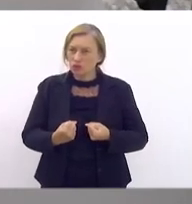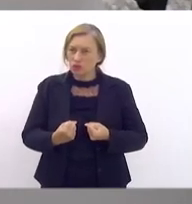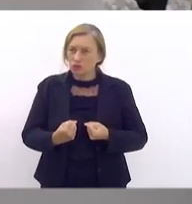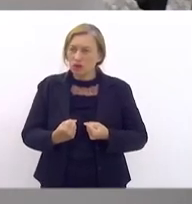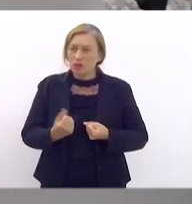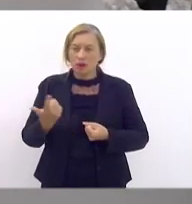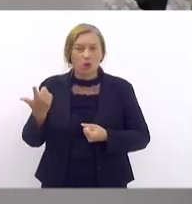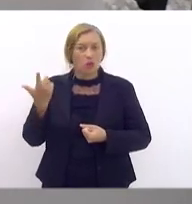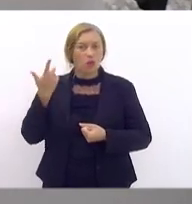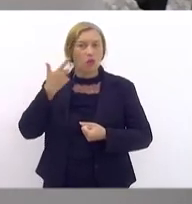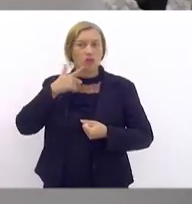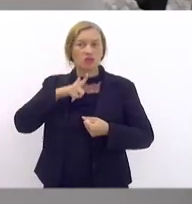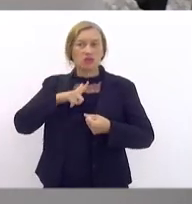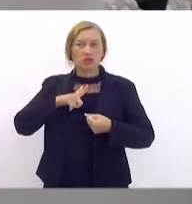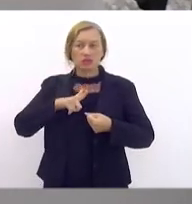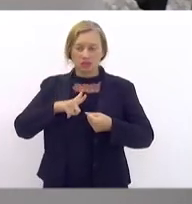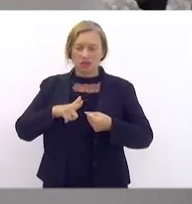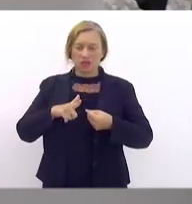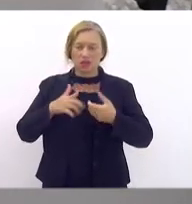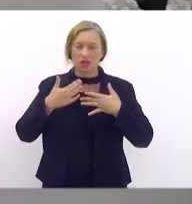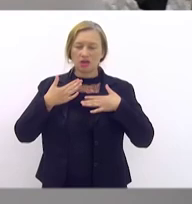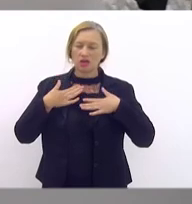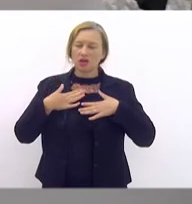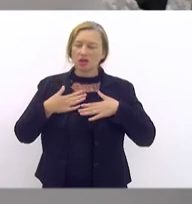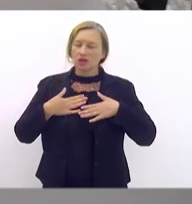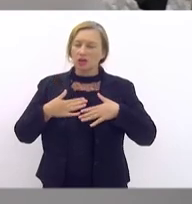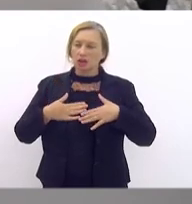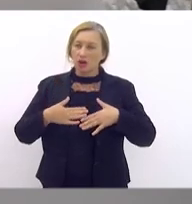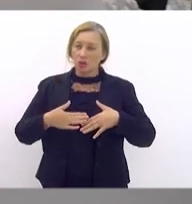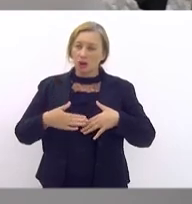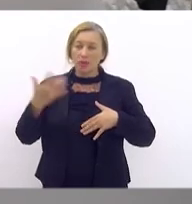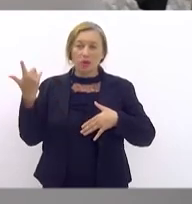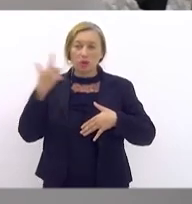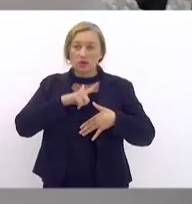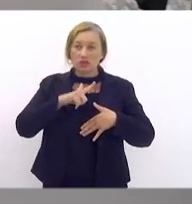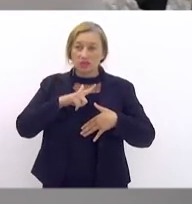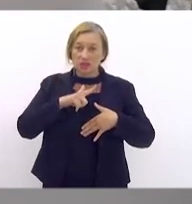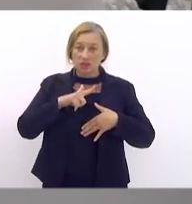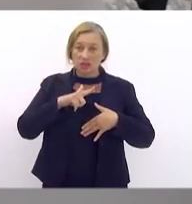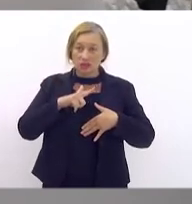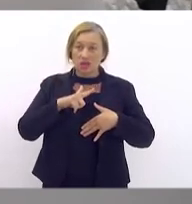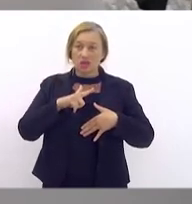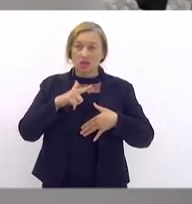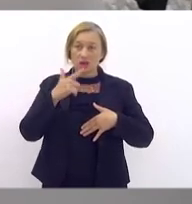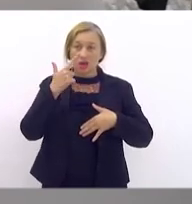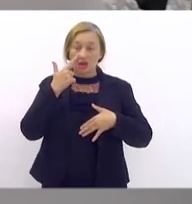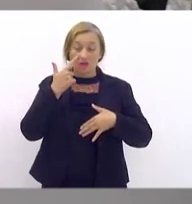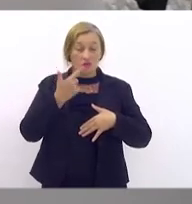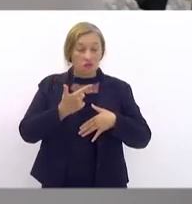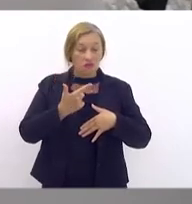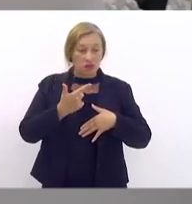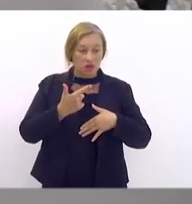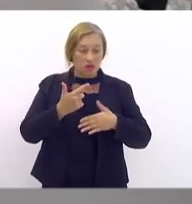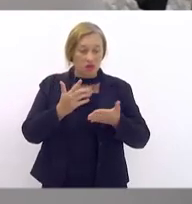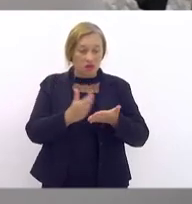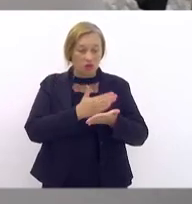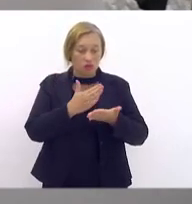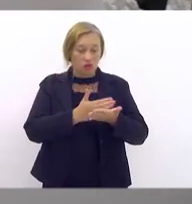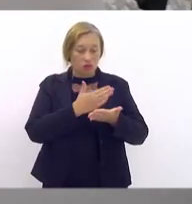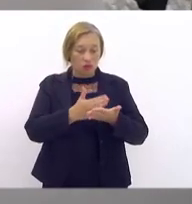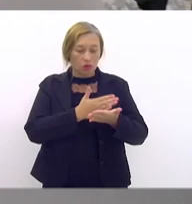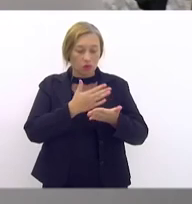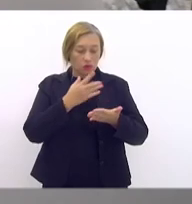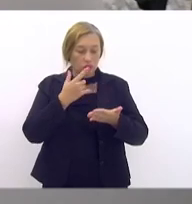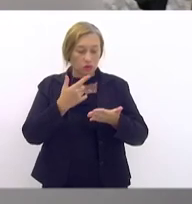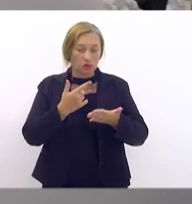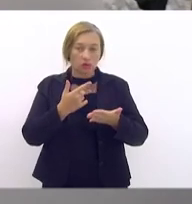recuperar numa área da memória dela uma imagem de um suspeito diante de um trauma que ela passou